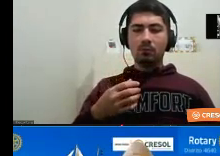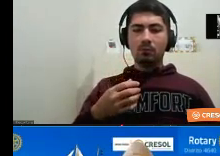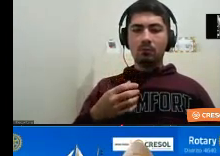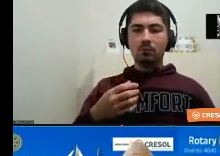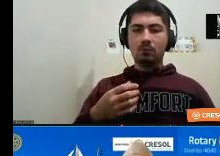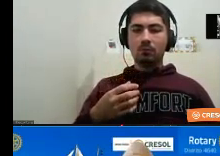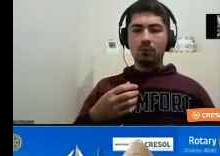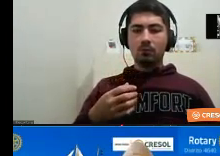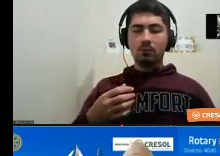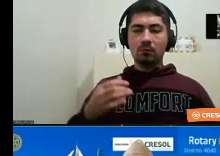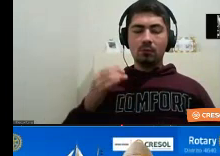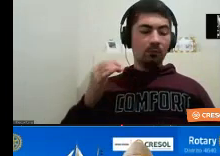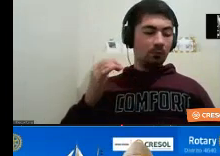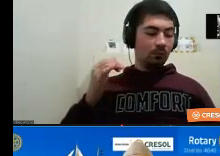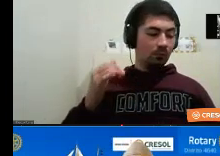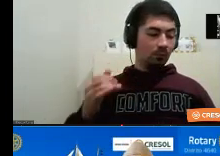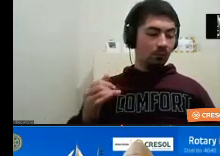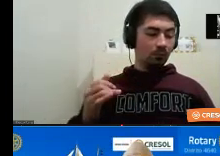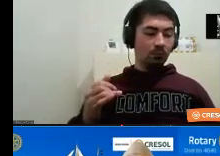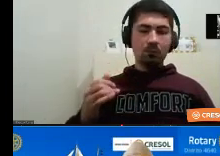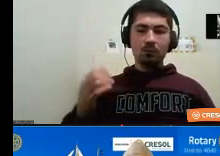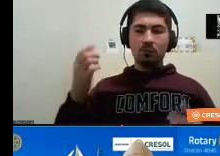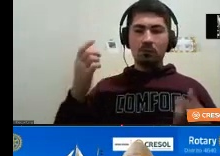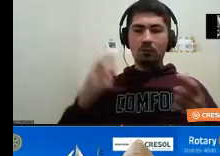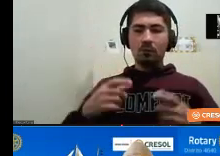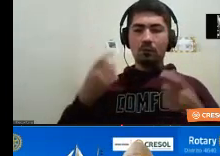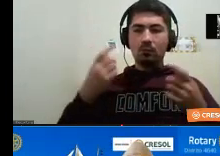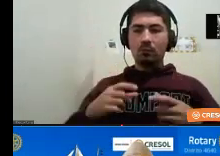isso acontecer, eu vou ser enterrado não como indigente.